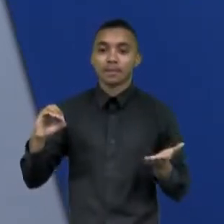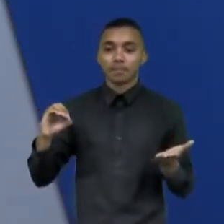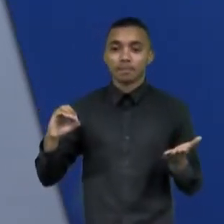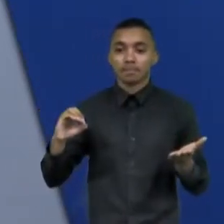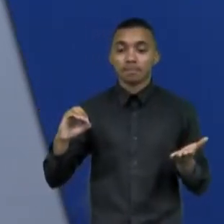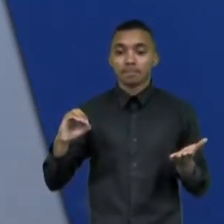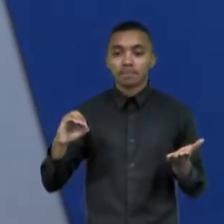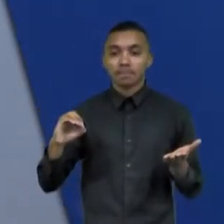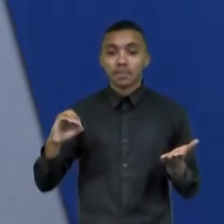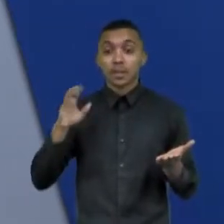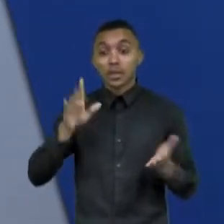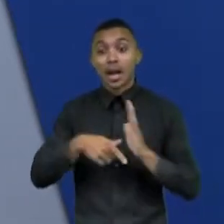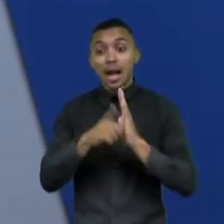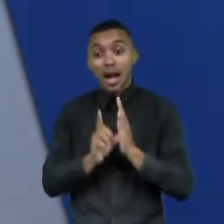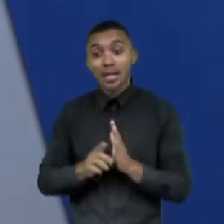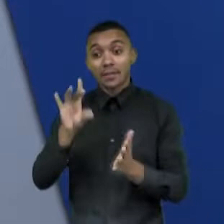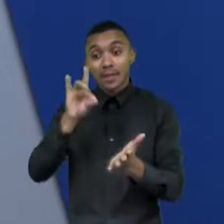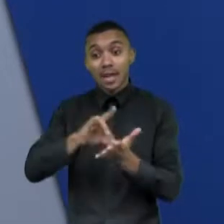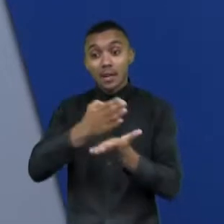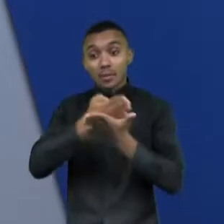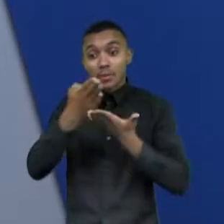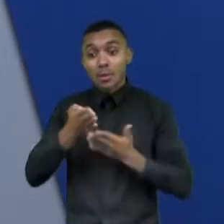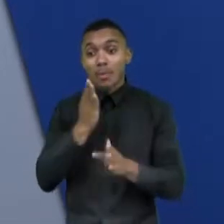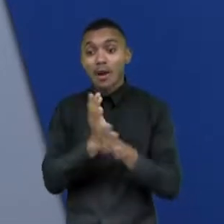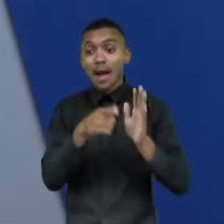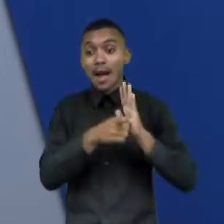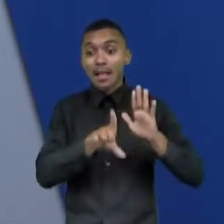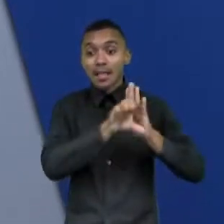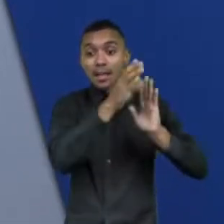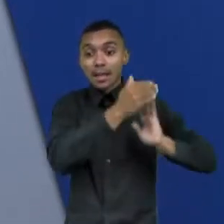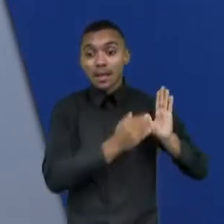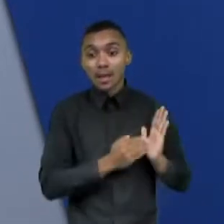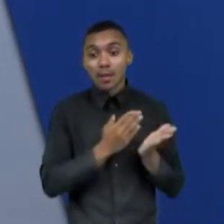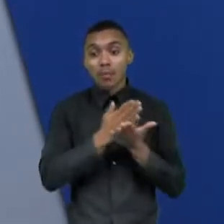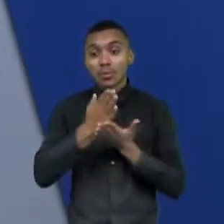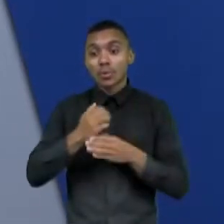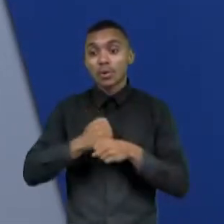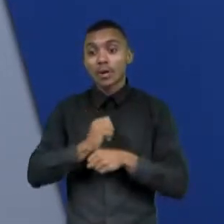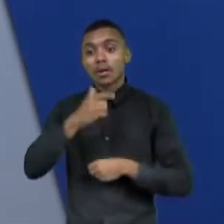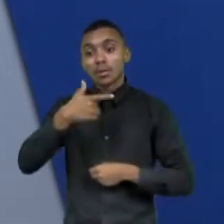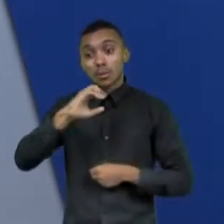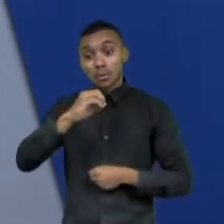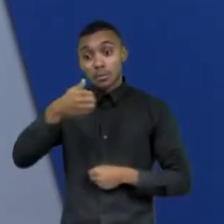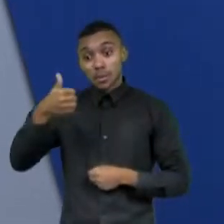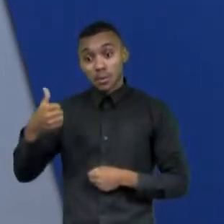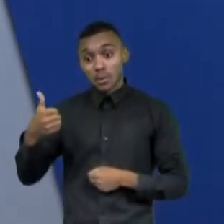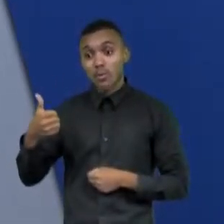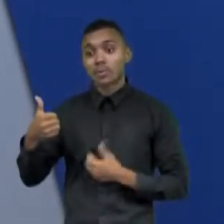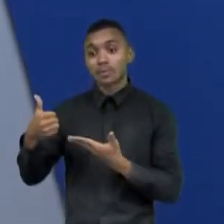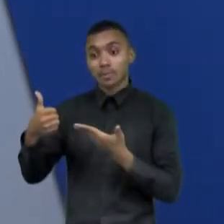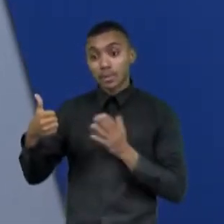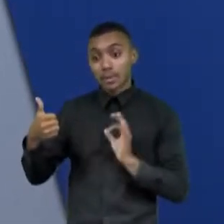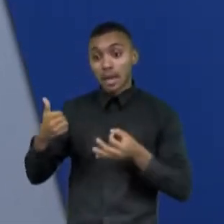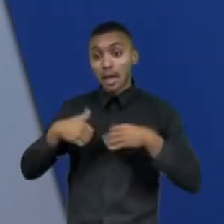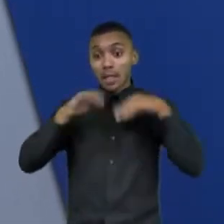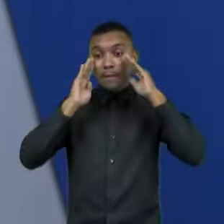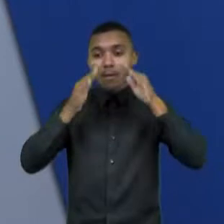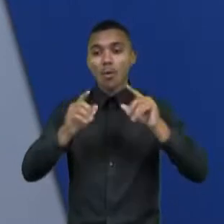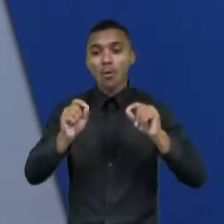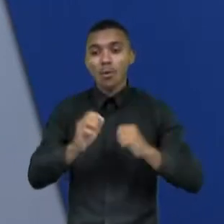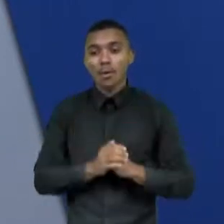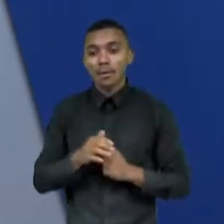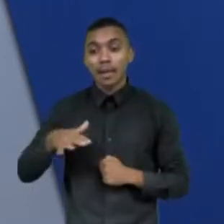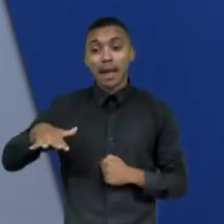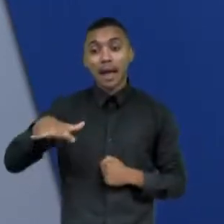foi institucionalizado através de uma lei em 2011, com foco na assessoria